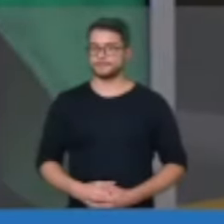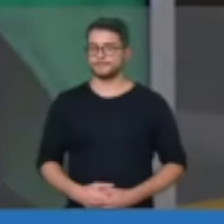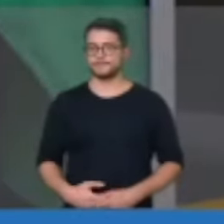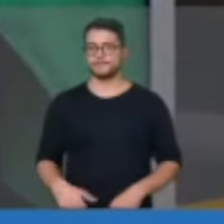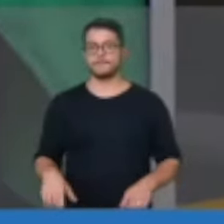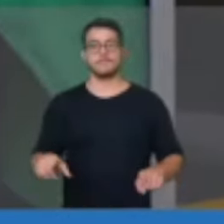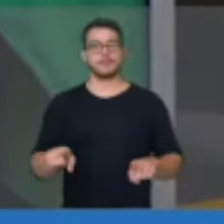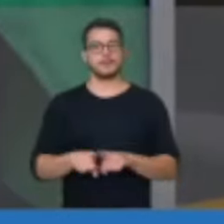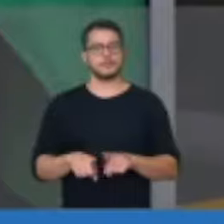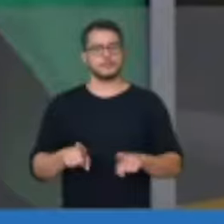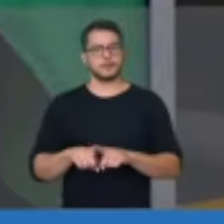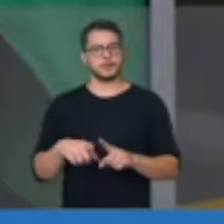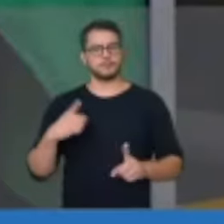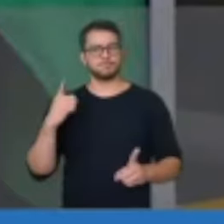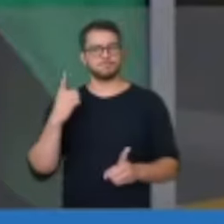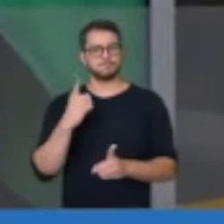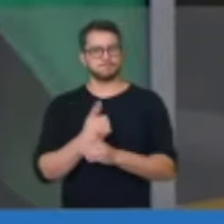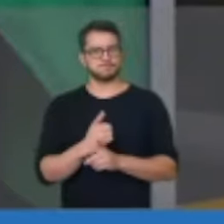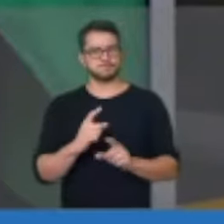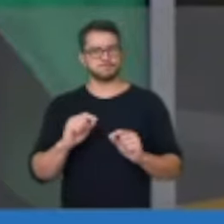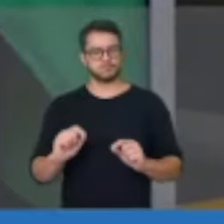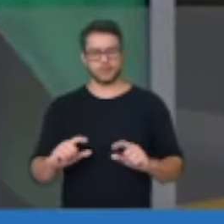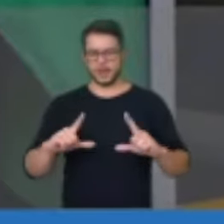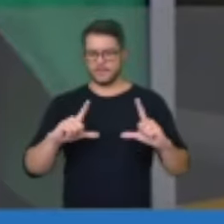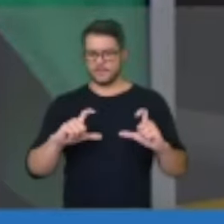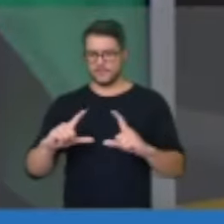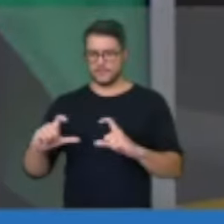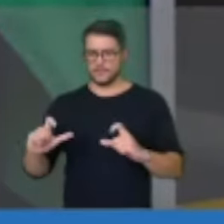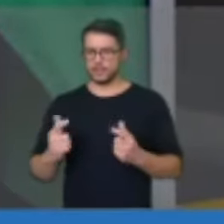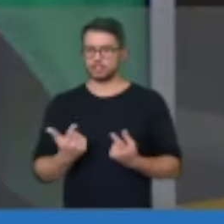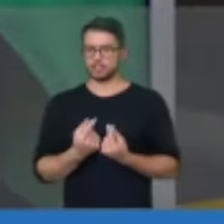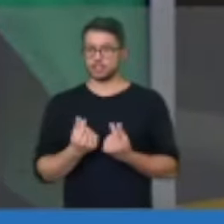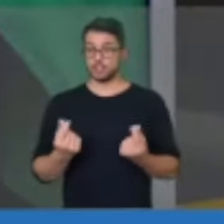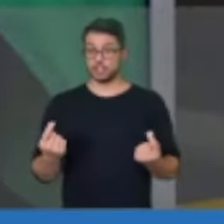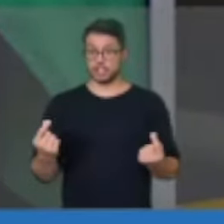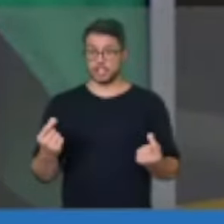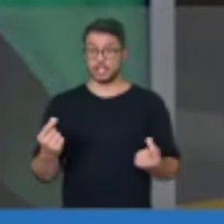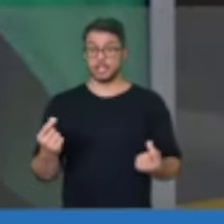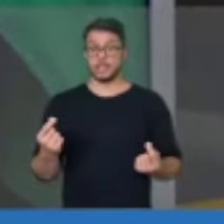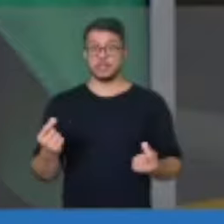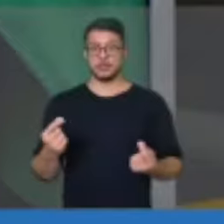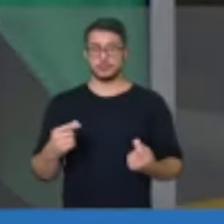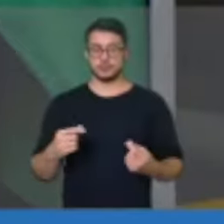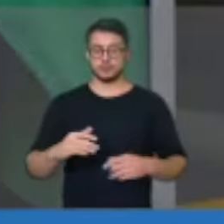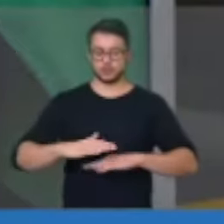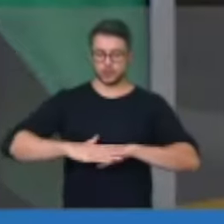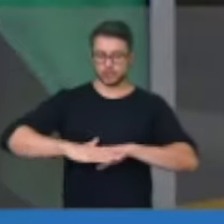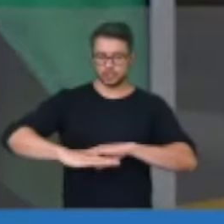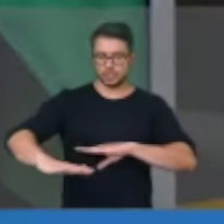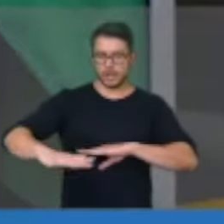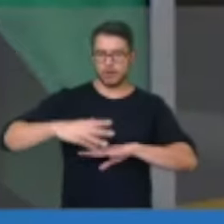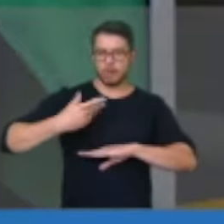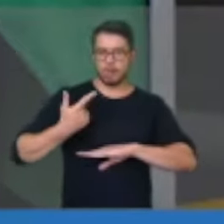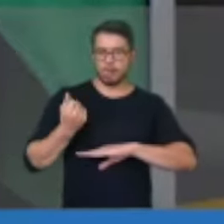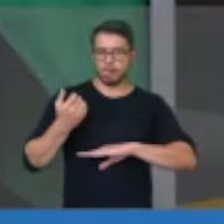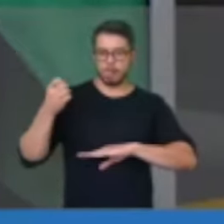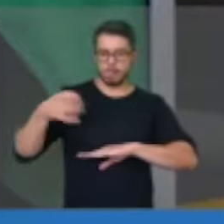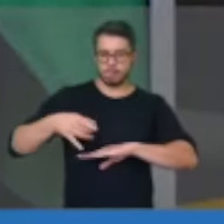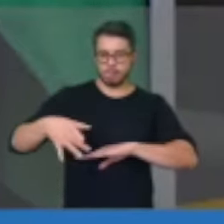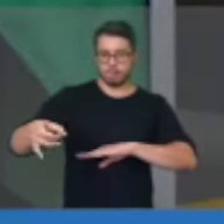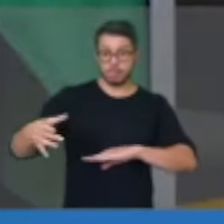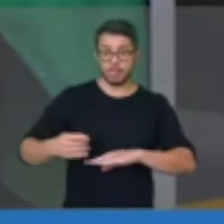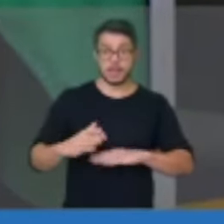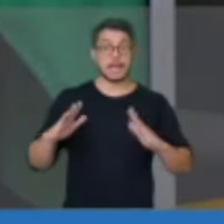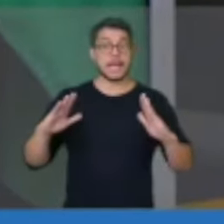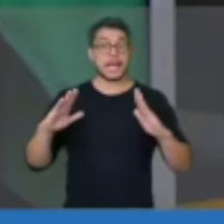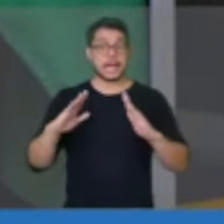tempo depois, uma foto de dinheiro espalhado no chão, dizendo que encontraram na casa de um assessor. Meu assessor,